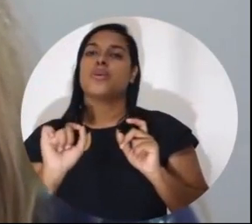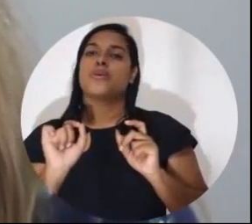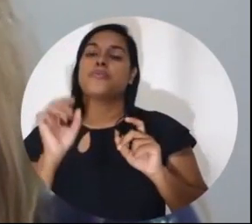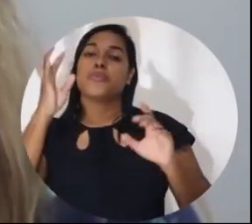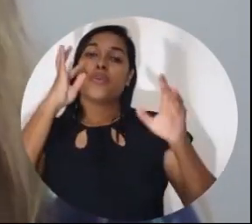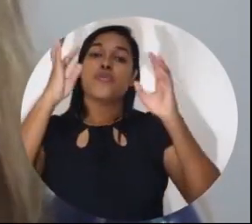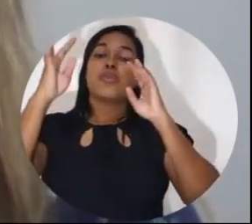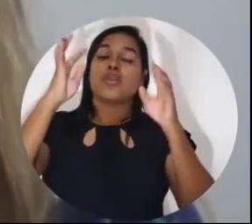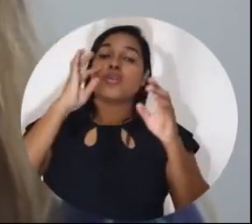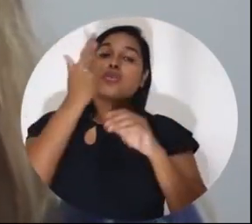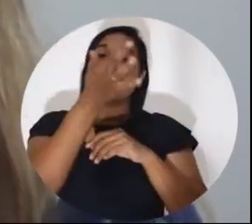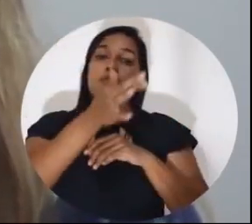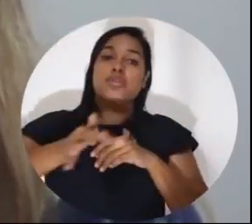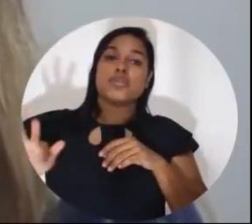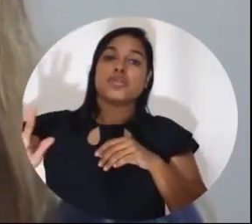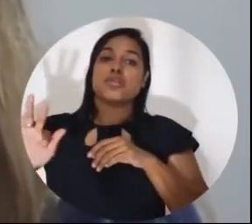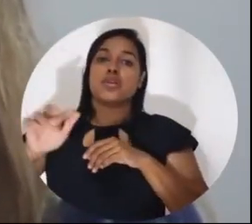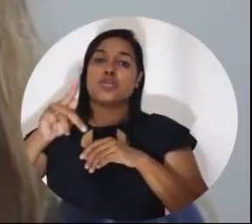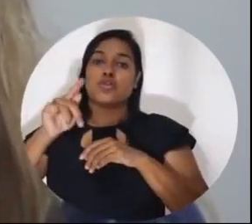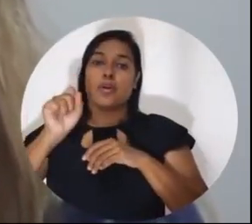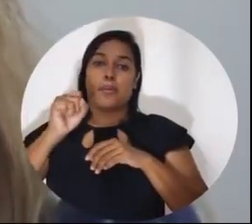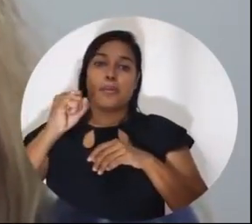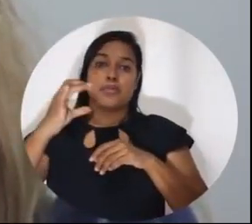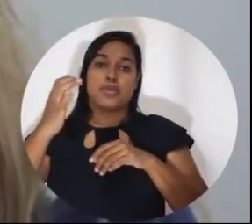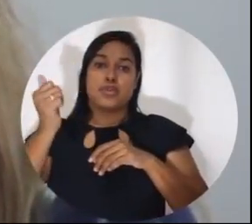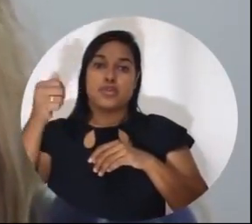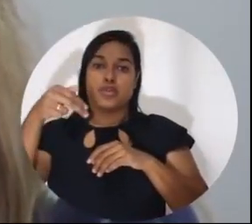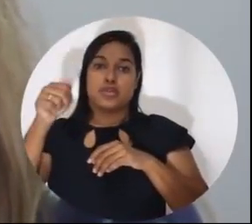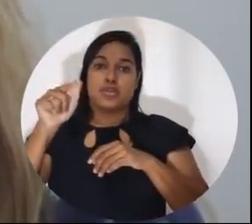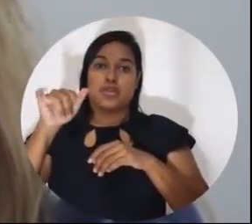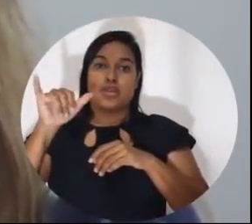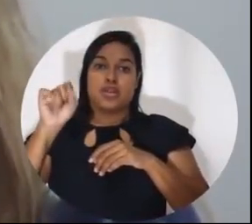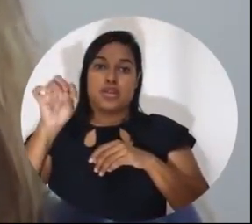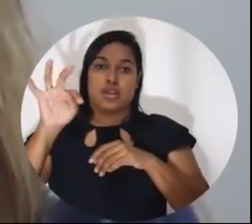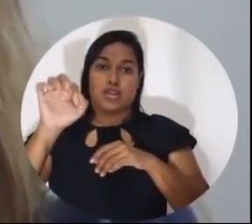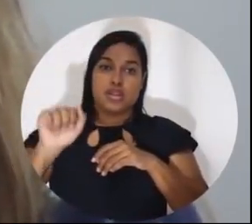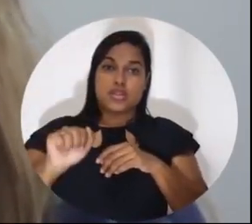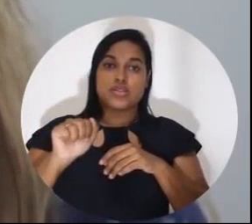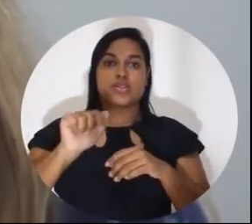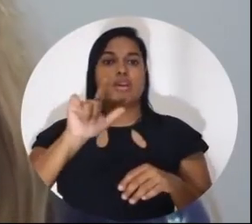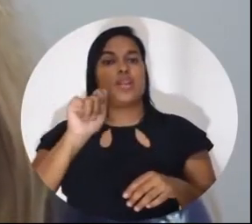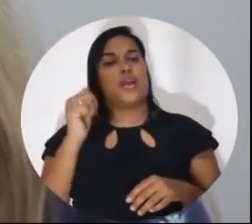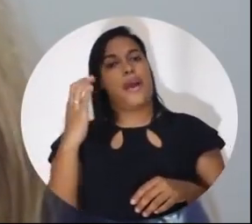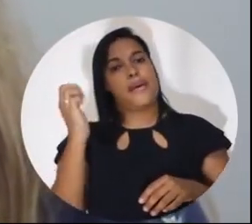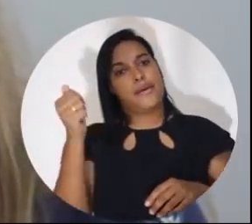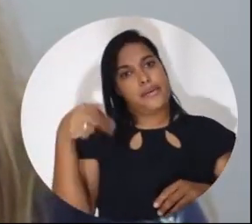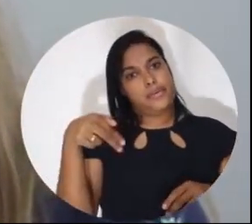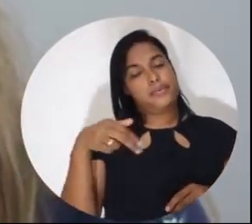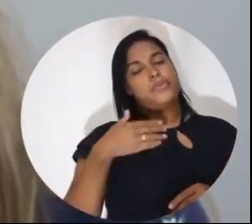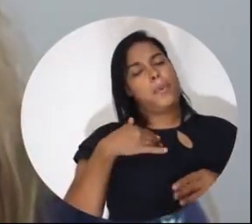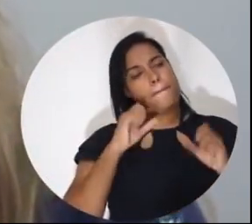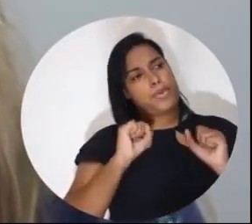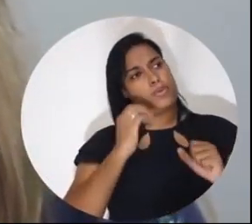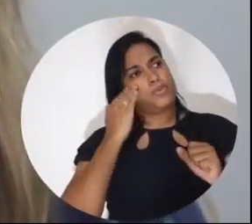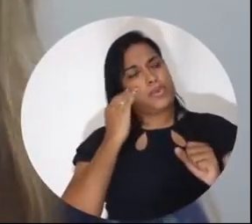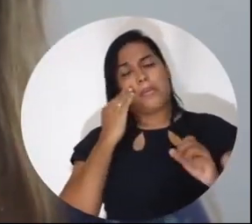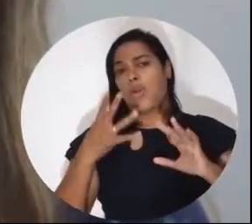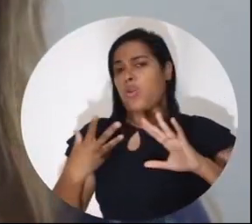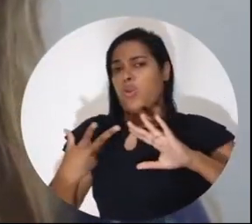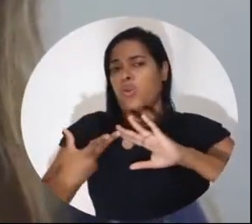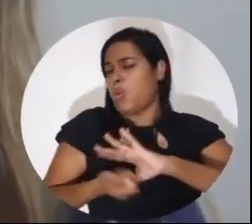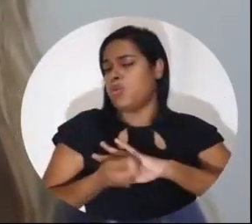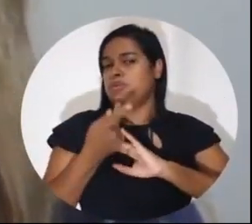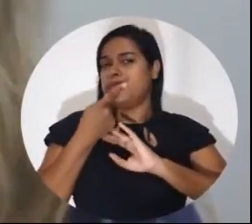um filósofo francês, psicanalista também, chamado Jacques Lacan. Eu posso saber tudo